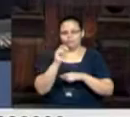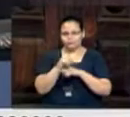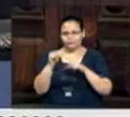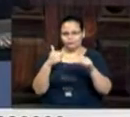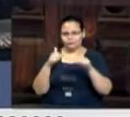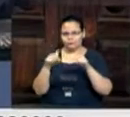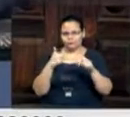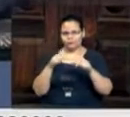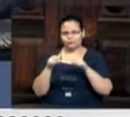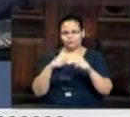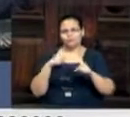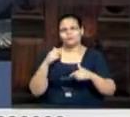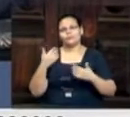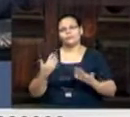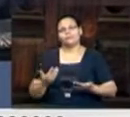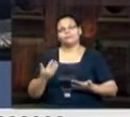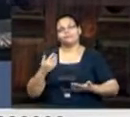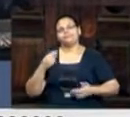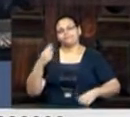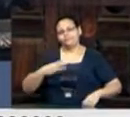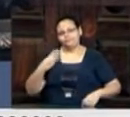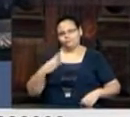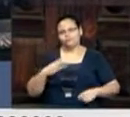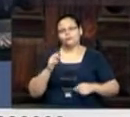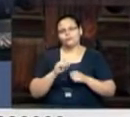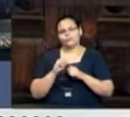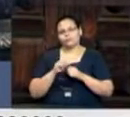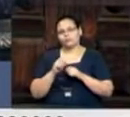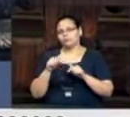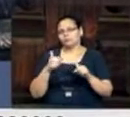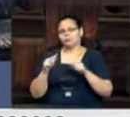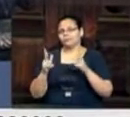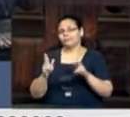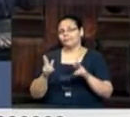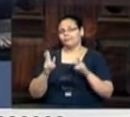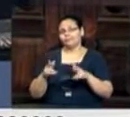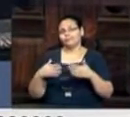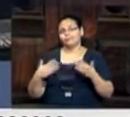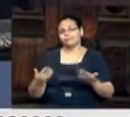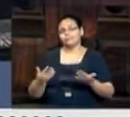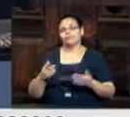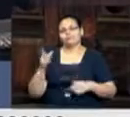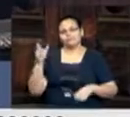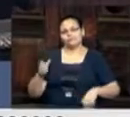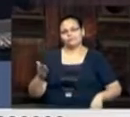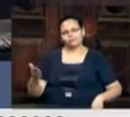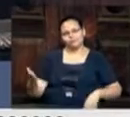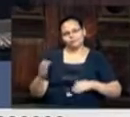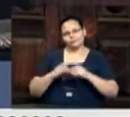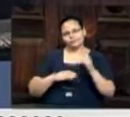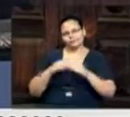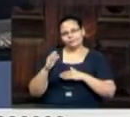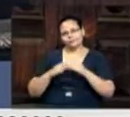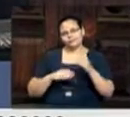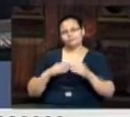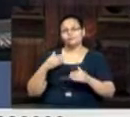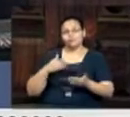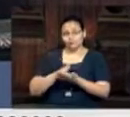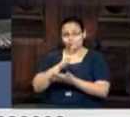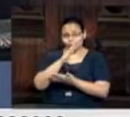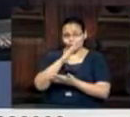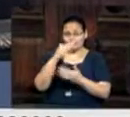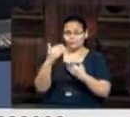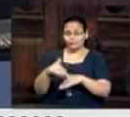trabalhadores em regime precário para fazer o mesmo trabalho desses concursados aprovados que